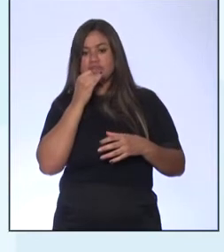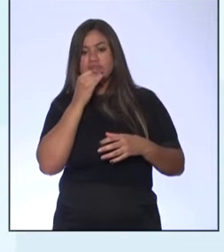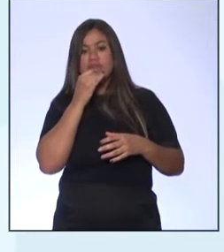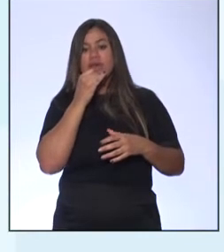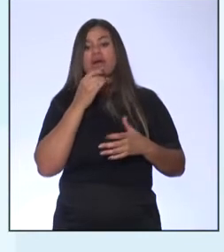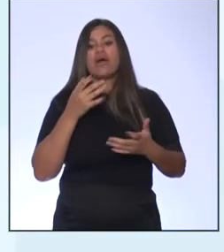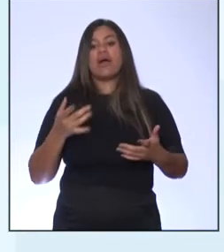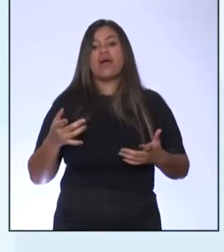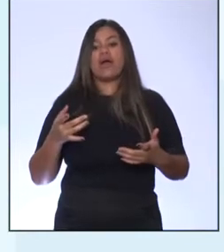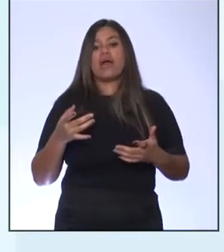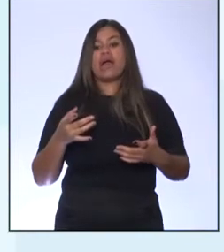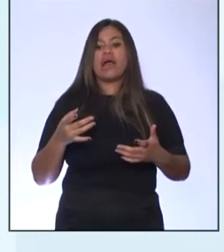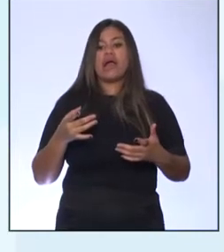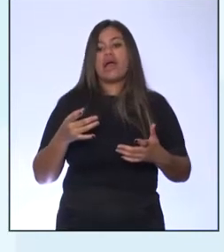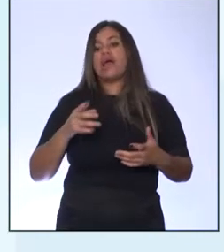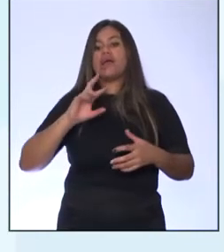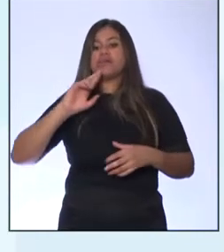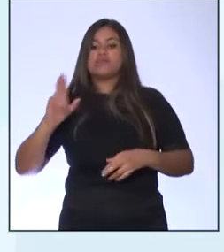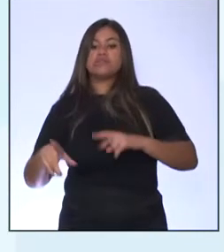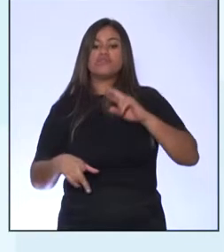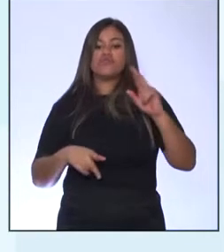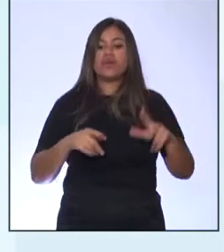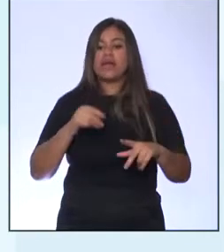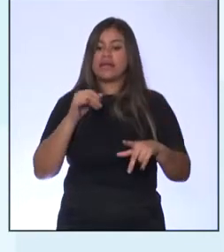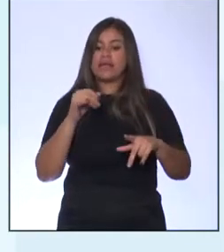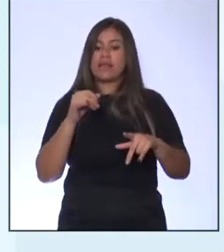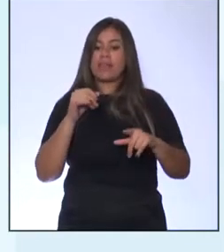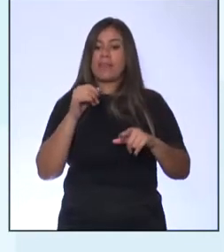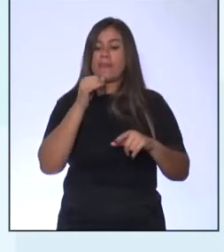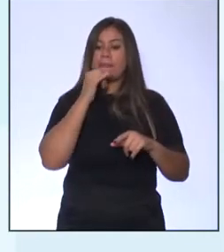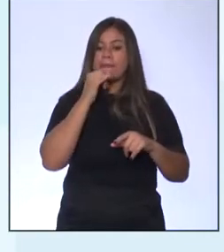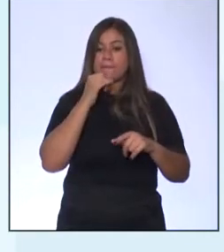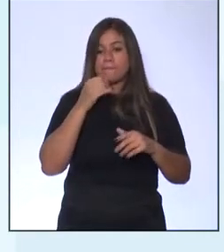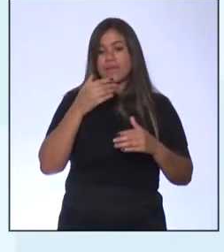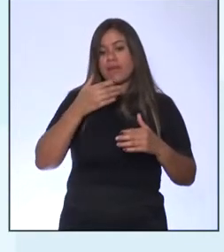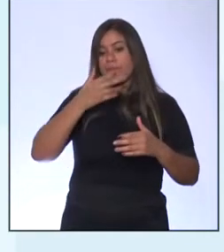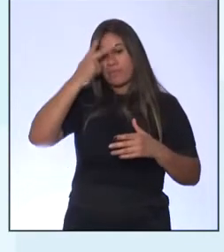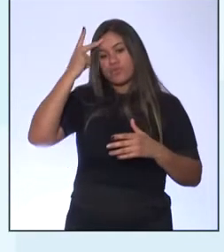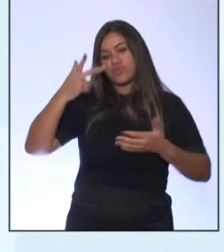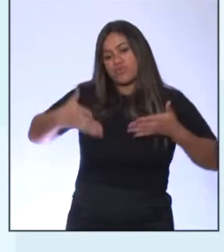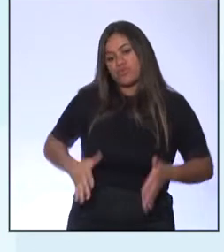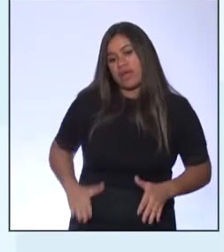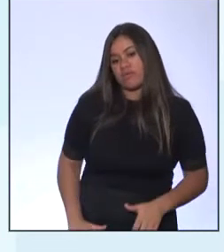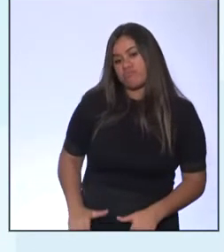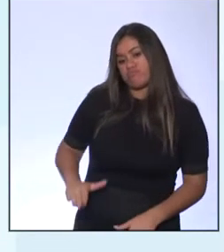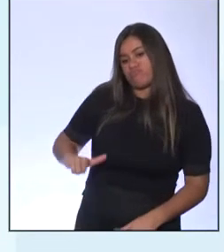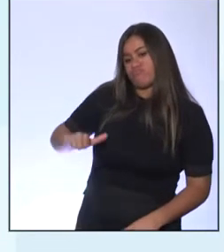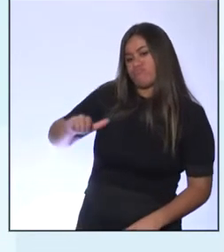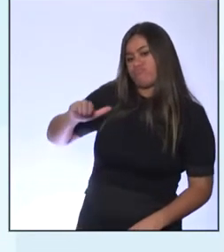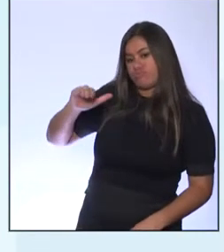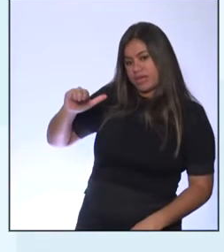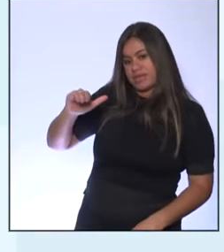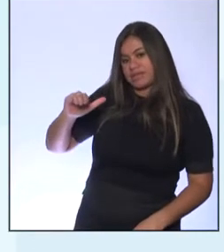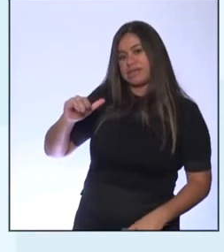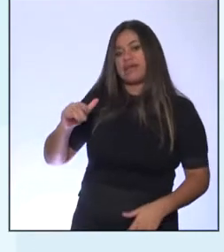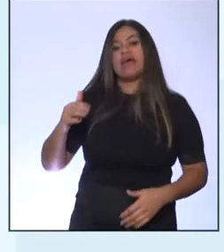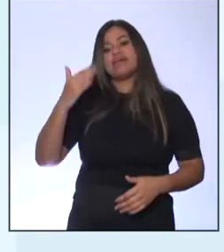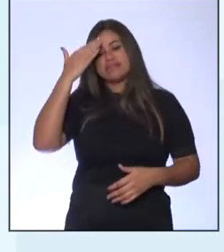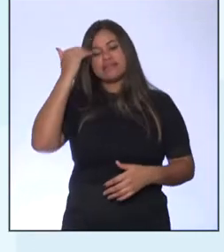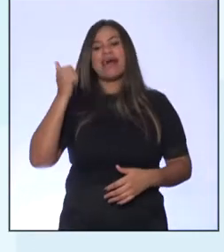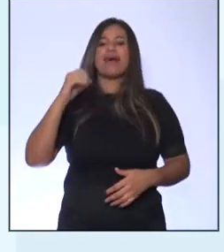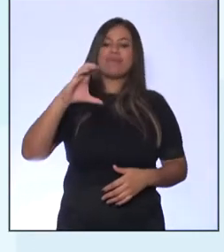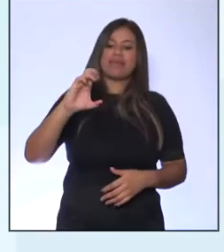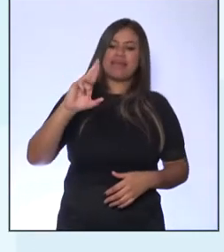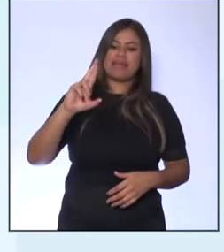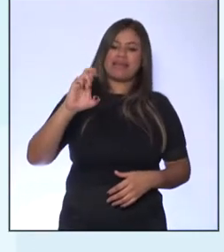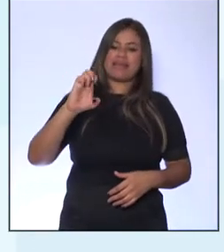cognitivas, que elas principalmente emergem nos primeiros anos de vida, né, a primeira infância, por isso que hoje a gente sabe que a creche,